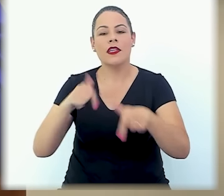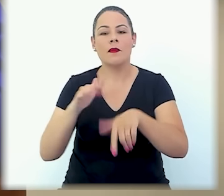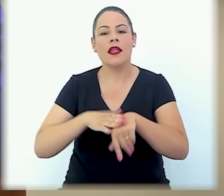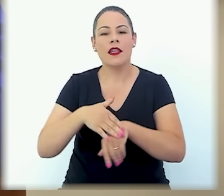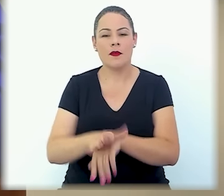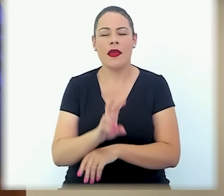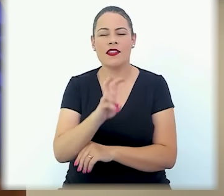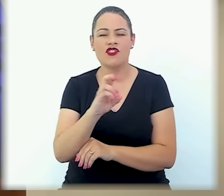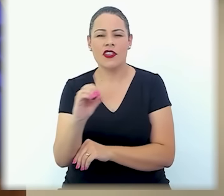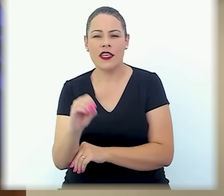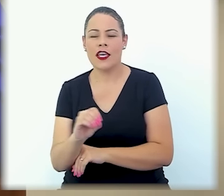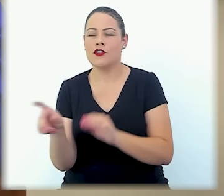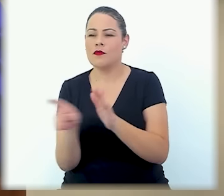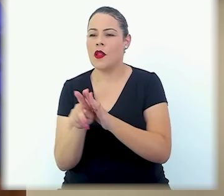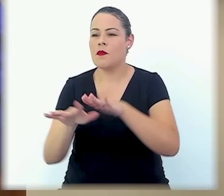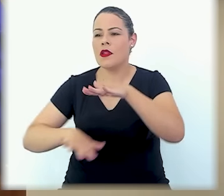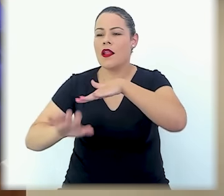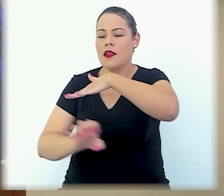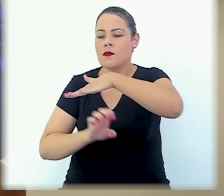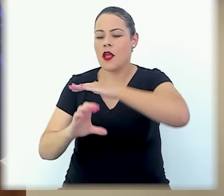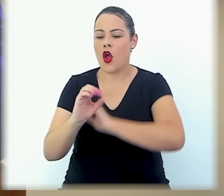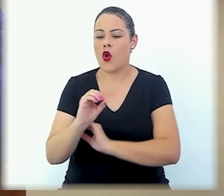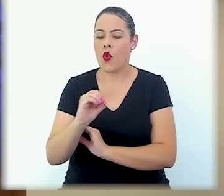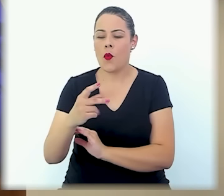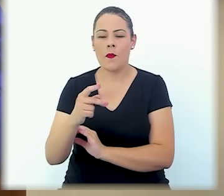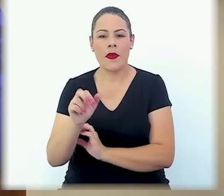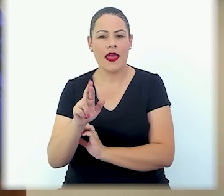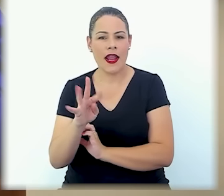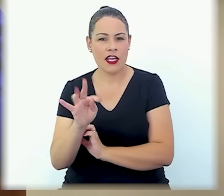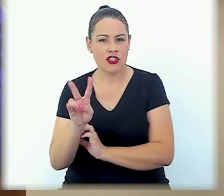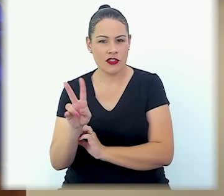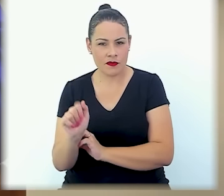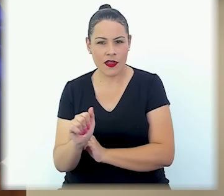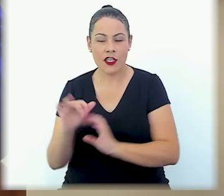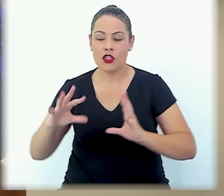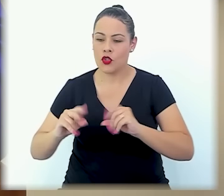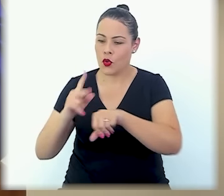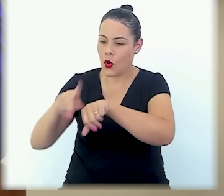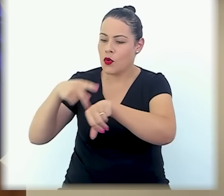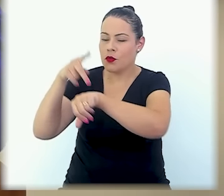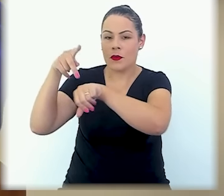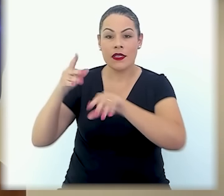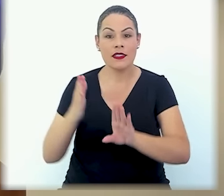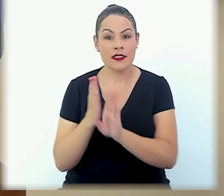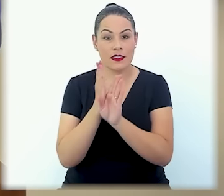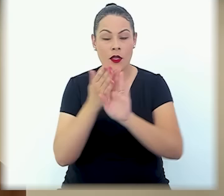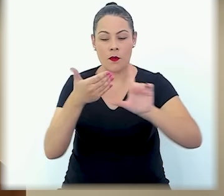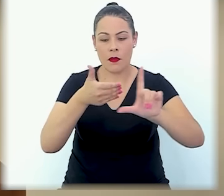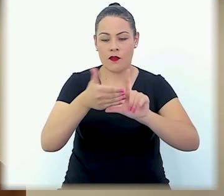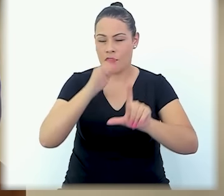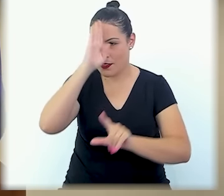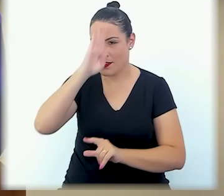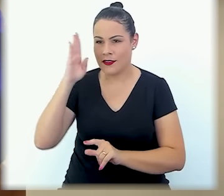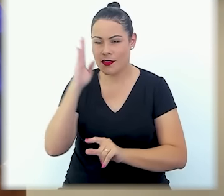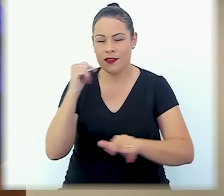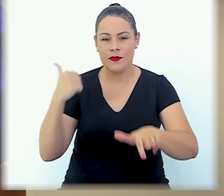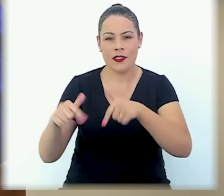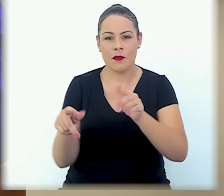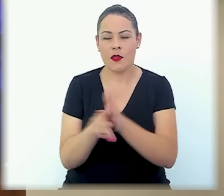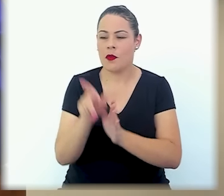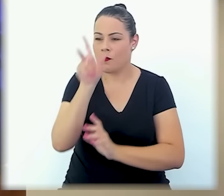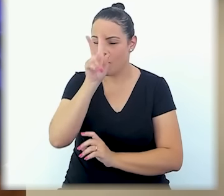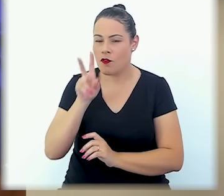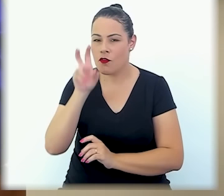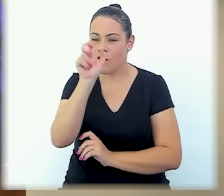mais de 500 cooperativas em todo o país, atingindo hoje mais de 30 mil catadores em todo o país. E é uma plataforma que ela trabalha diretamente o fortalecimento